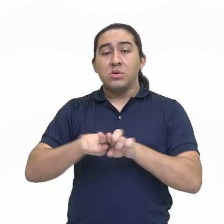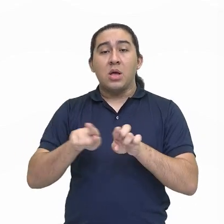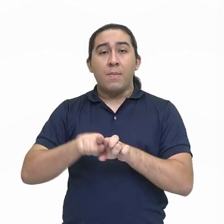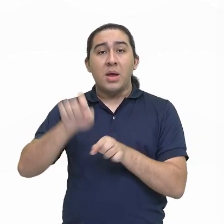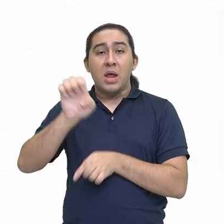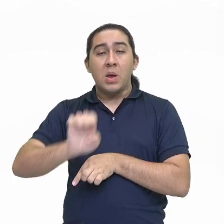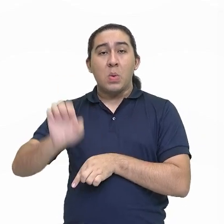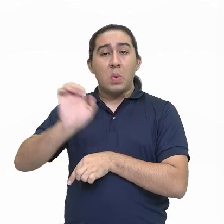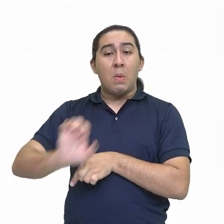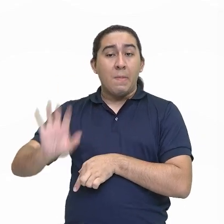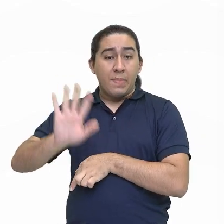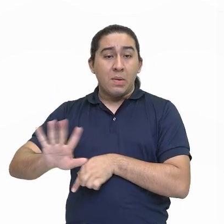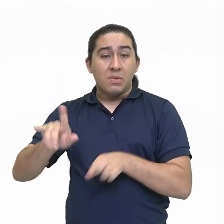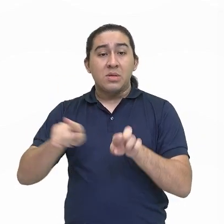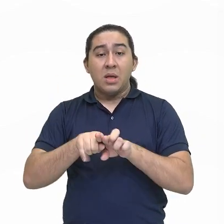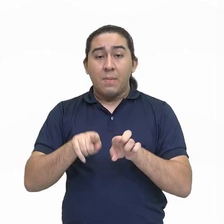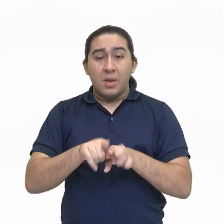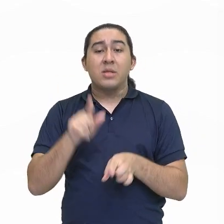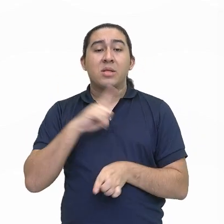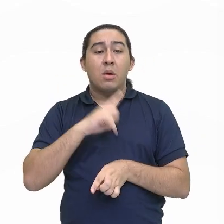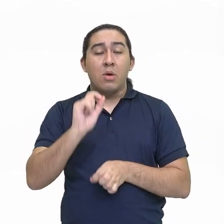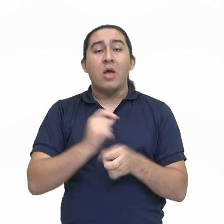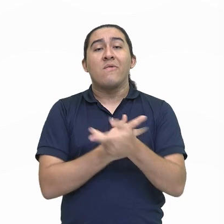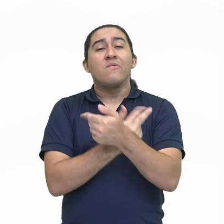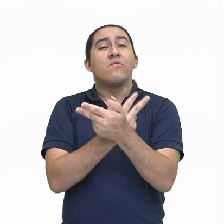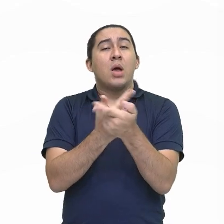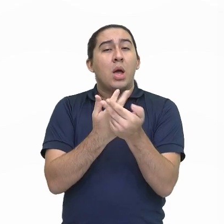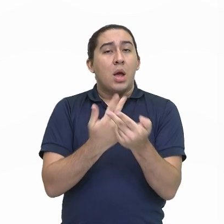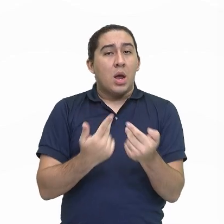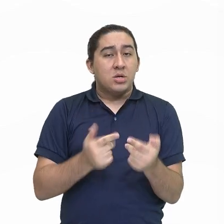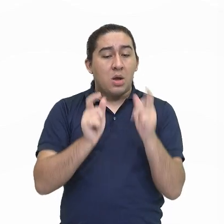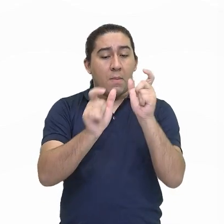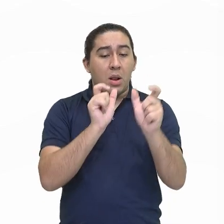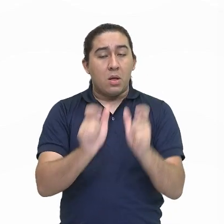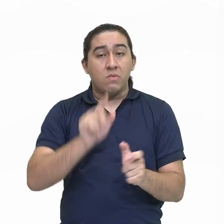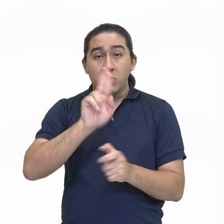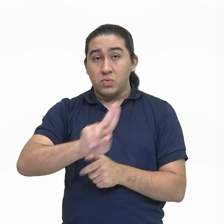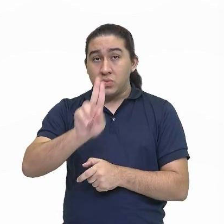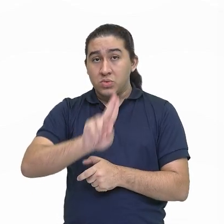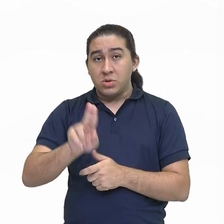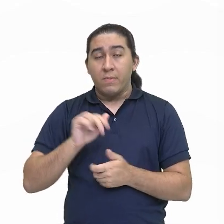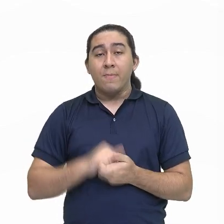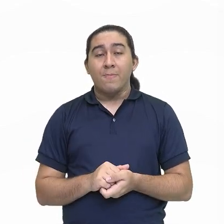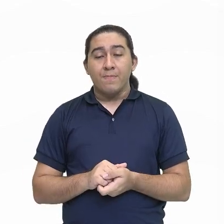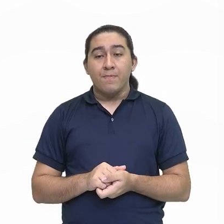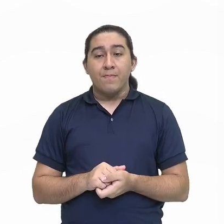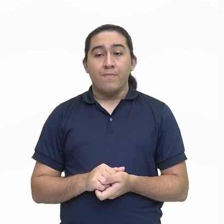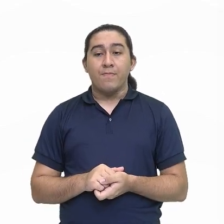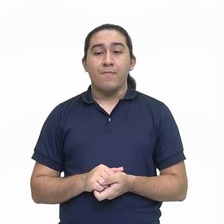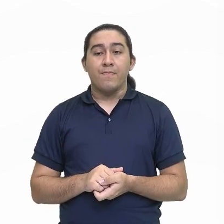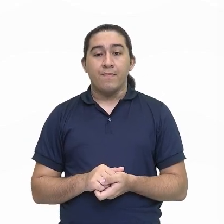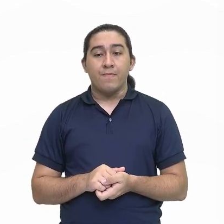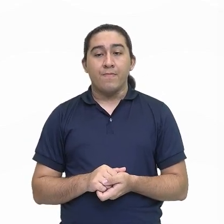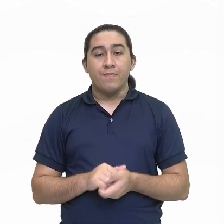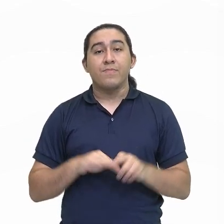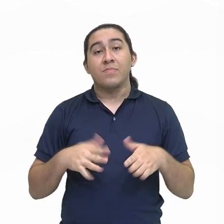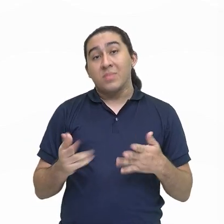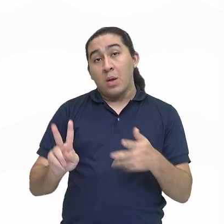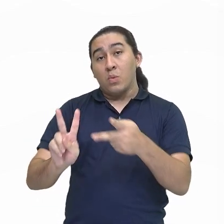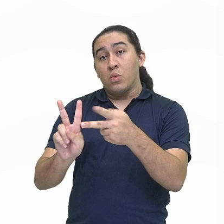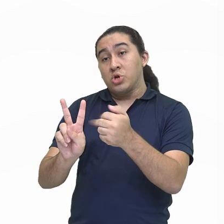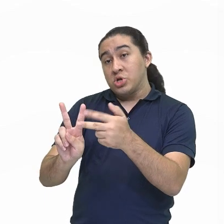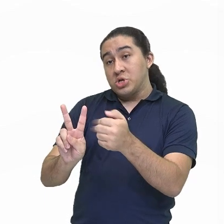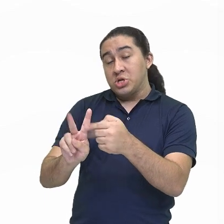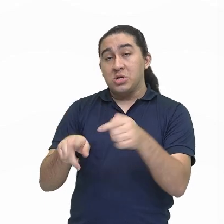de retalho linguística única. Então é isso, né? Quem trouxe? Então, os indígenas,